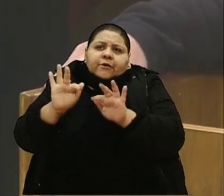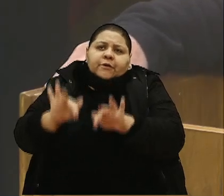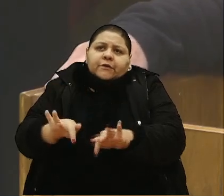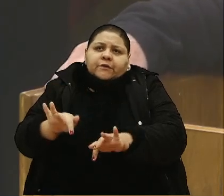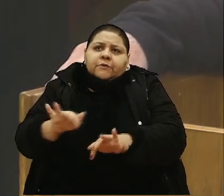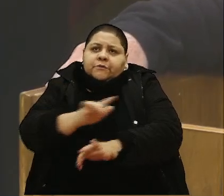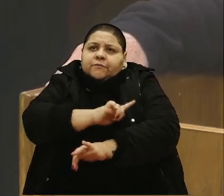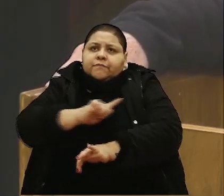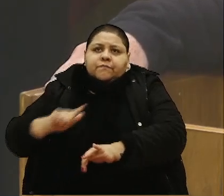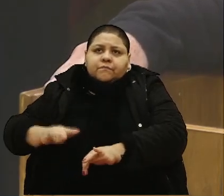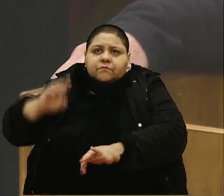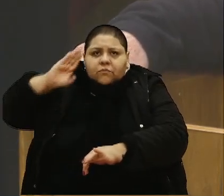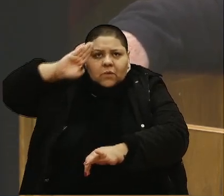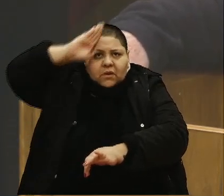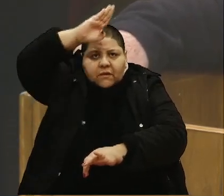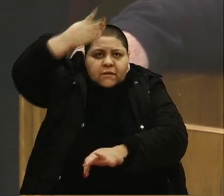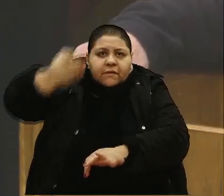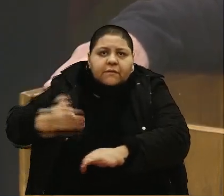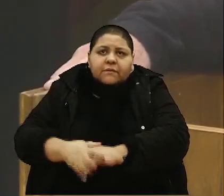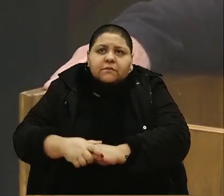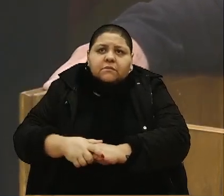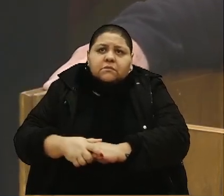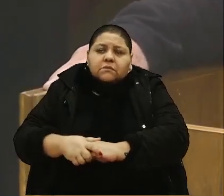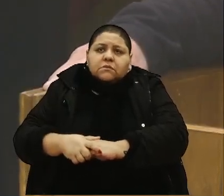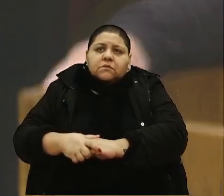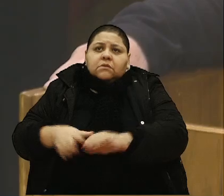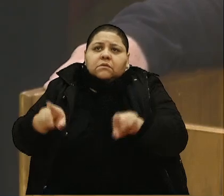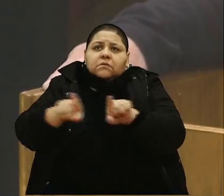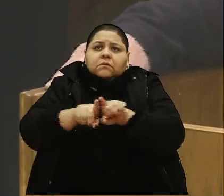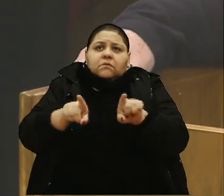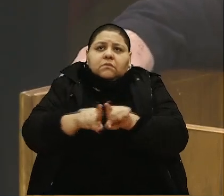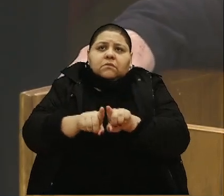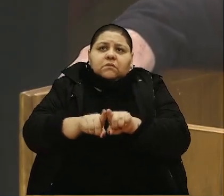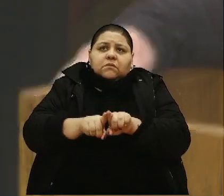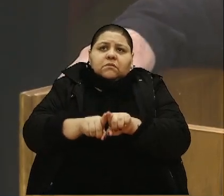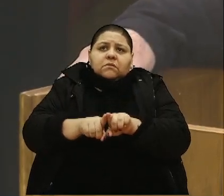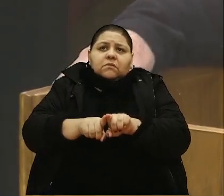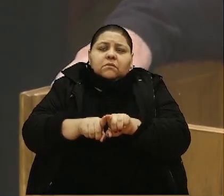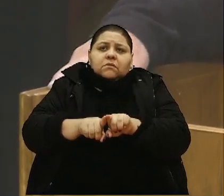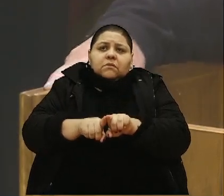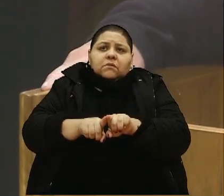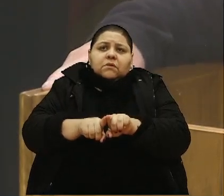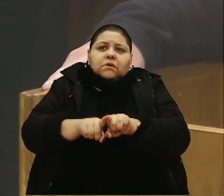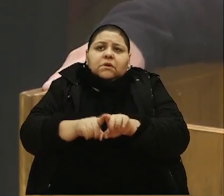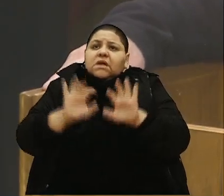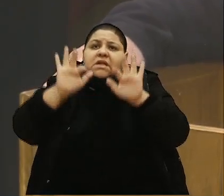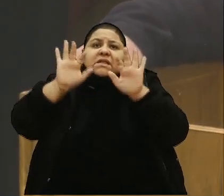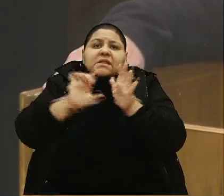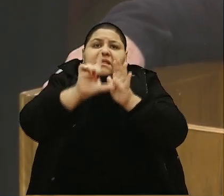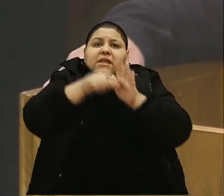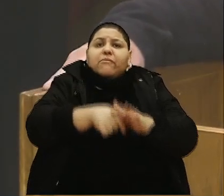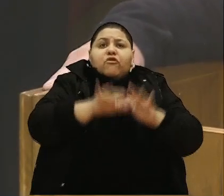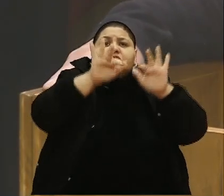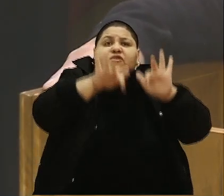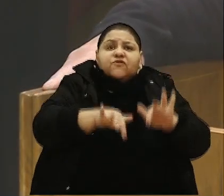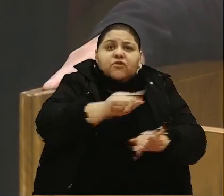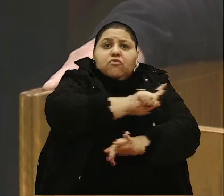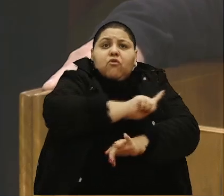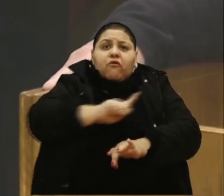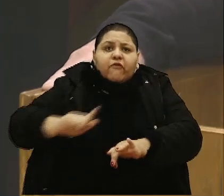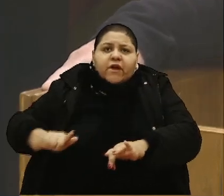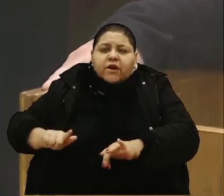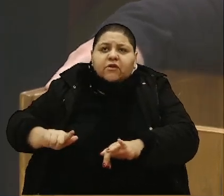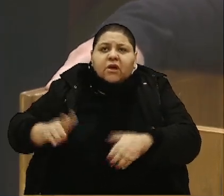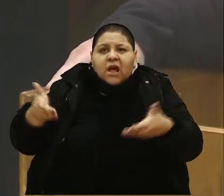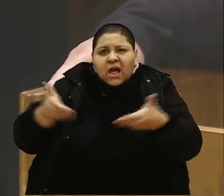governo Bolsonaro. Foi na surdina ali, na calada da noite, que foi isentado. E